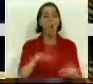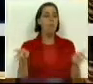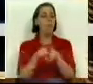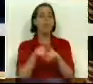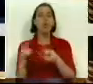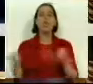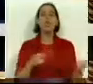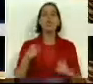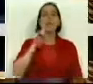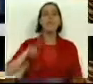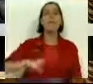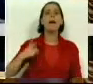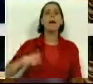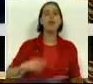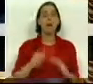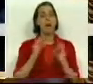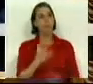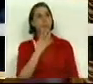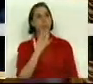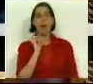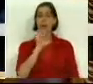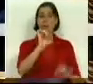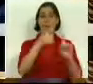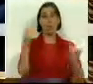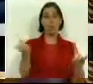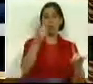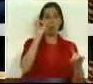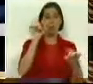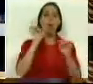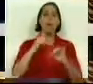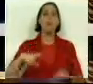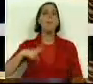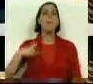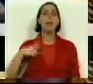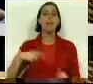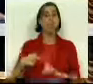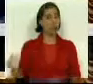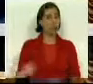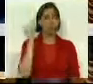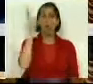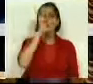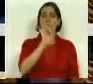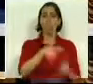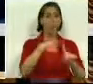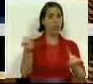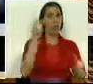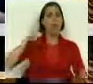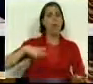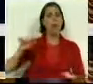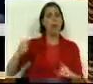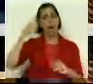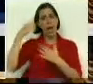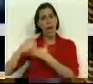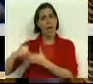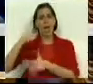gestor de um património que, em bom rigor, não lhe pertence. Trata-se de um património que não é do Governo. É um património alheio,